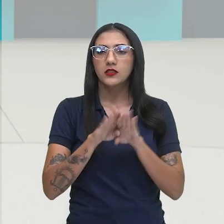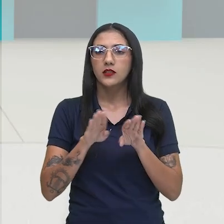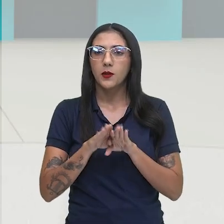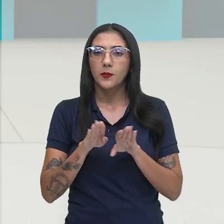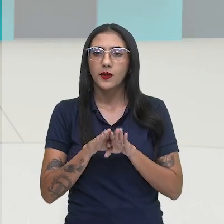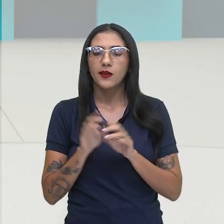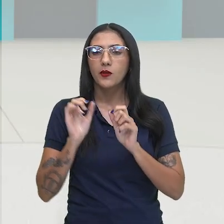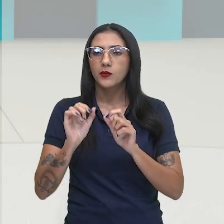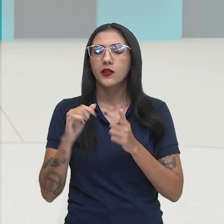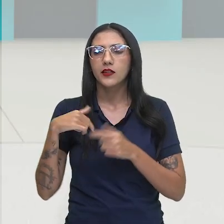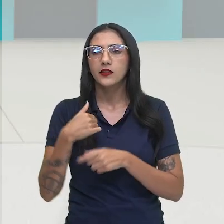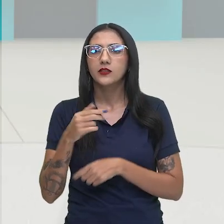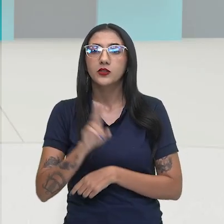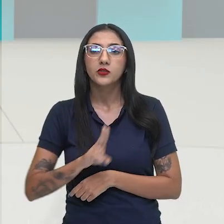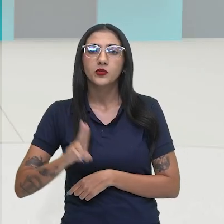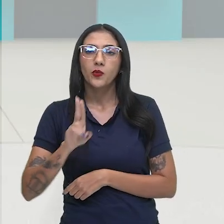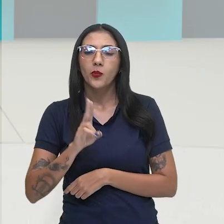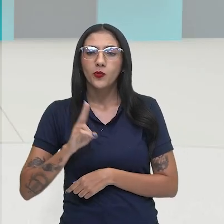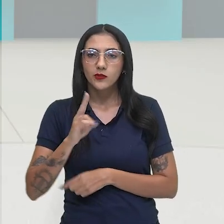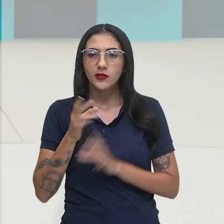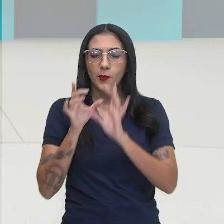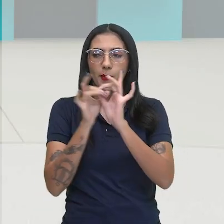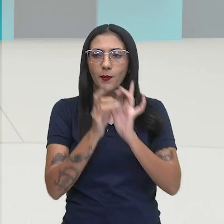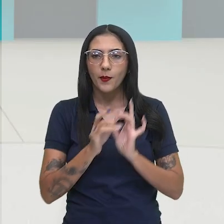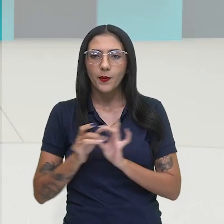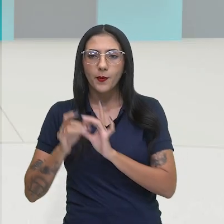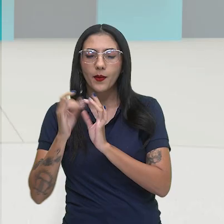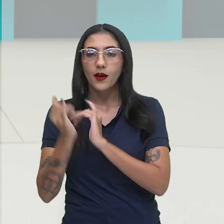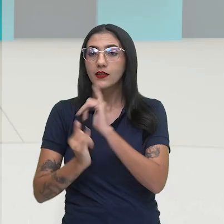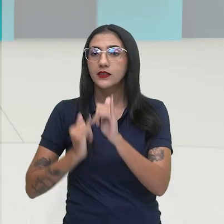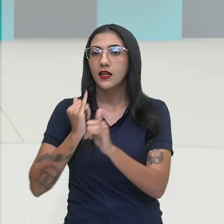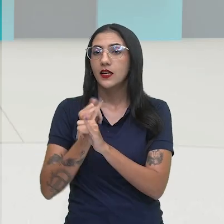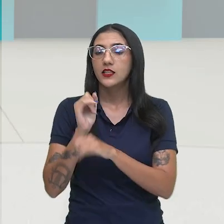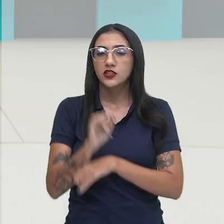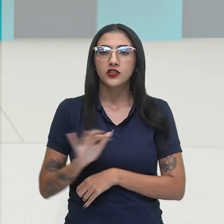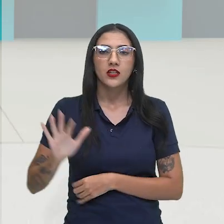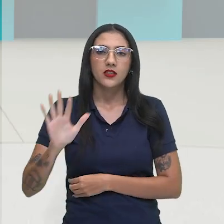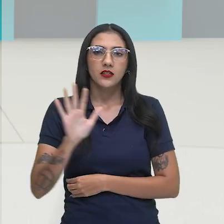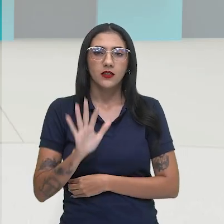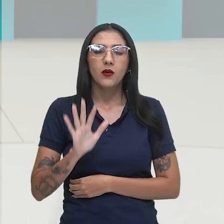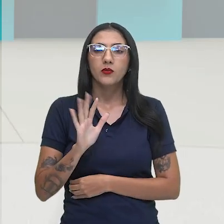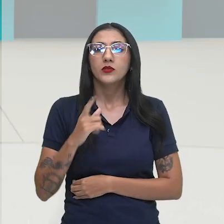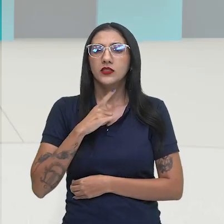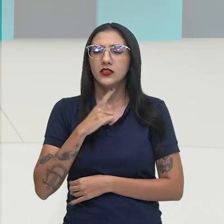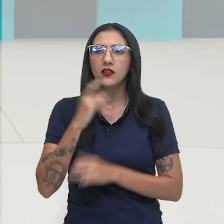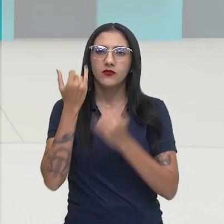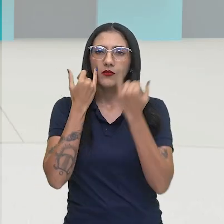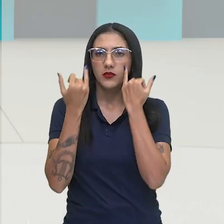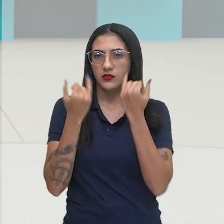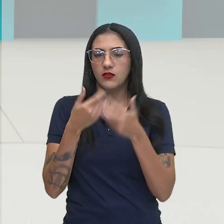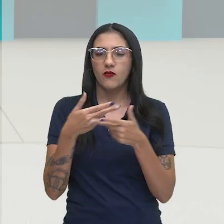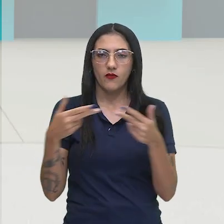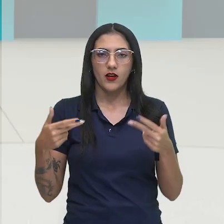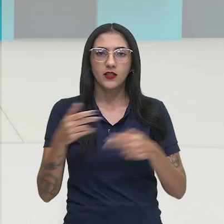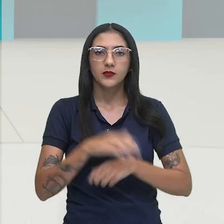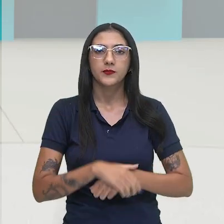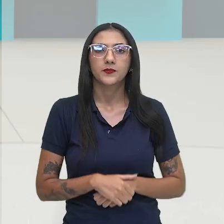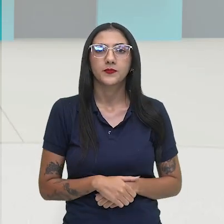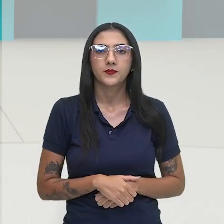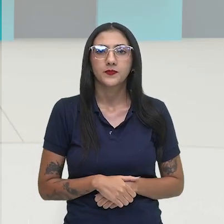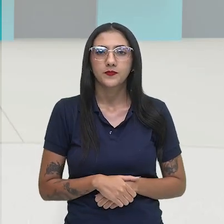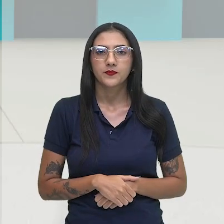que dispõe, então, que seria a rede mundial de computadores, que dispõe essa informação que você pesquisou, tá bom? A expressão